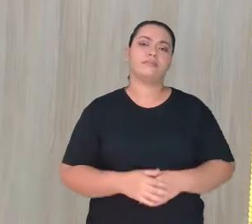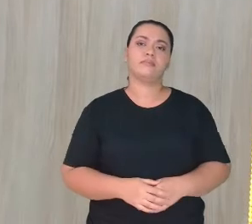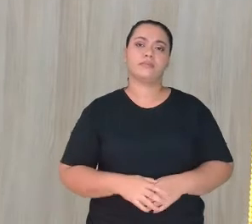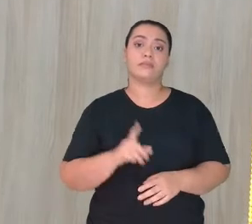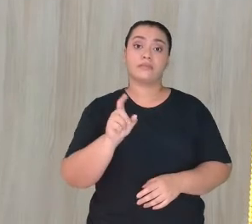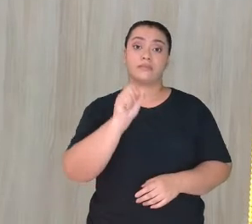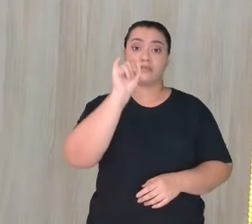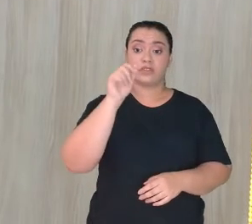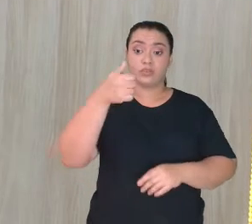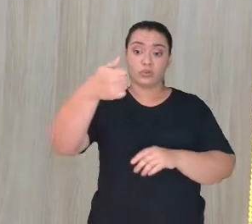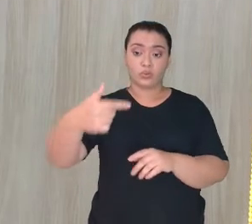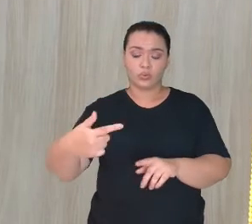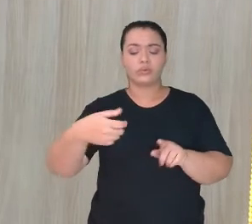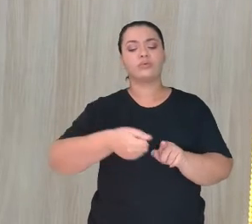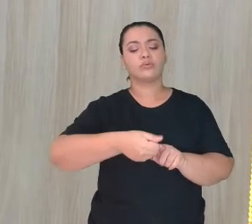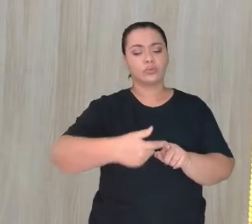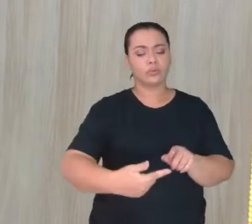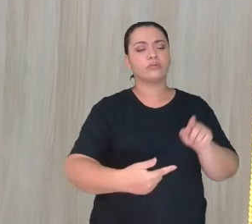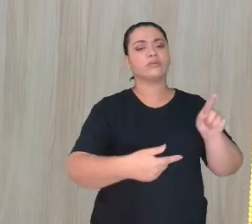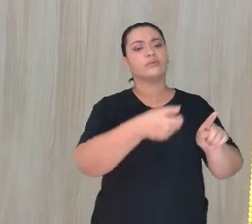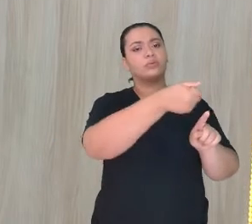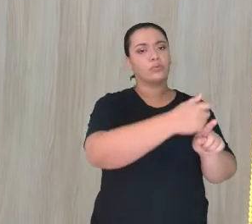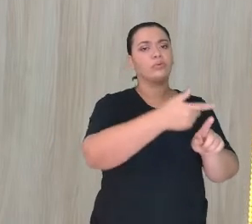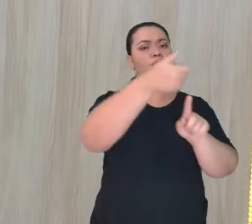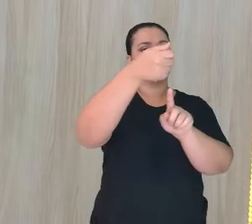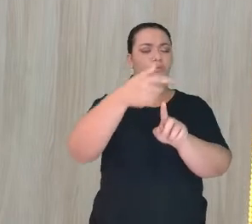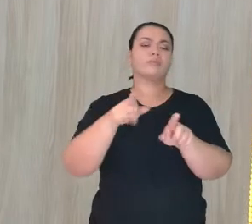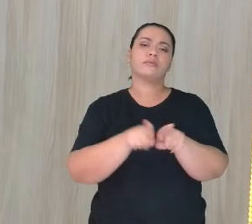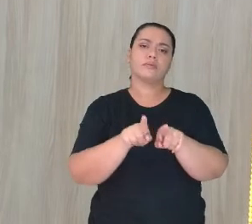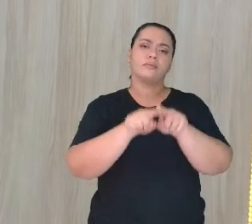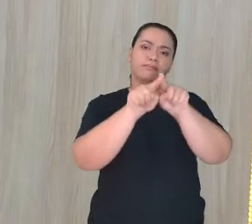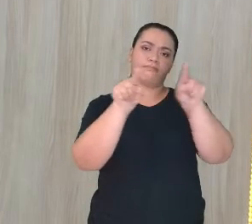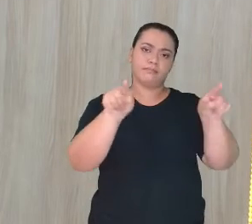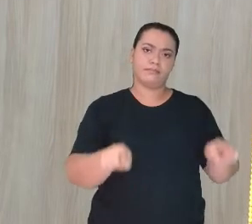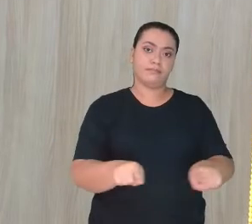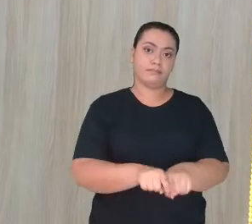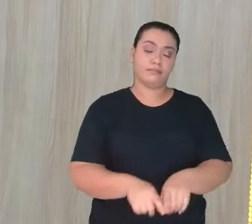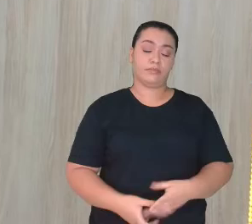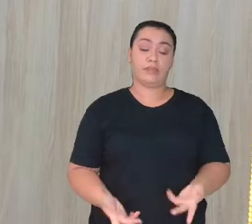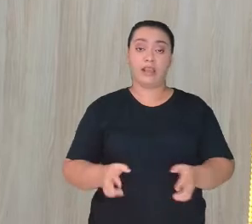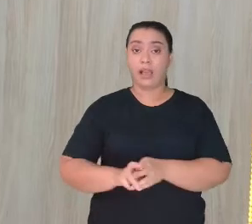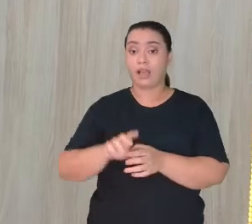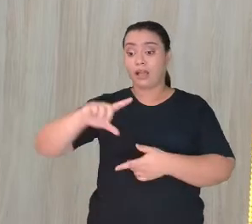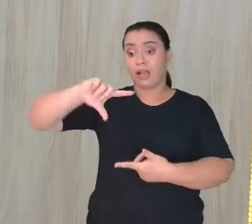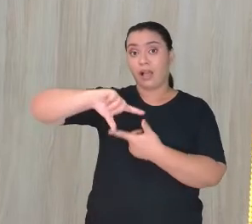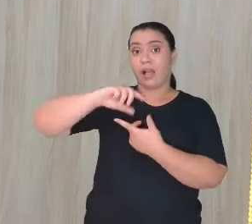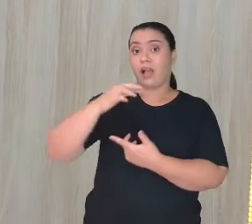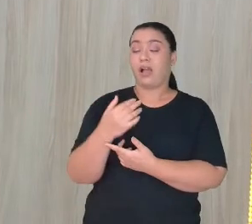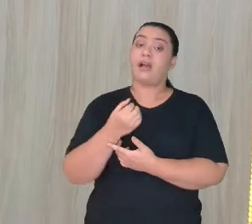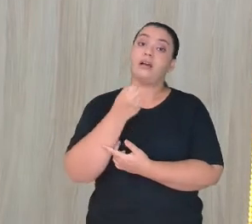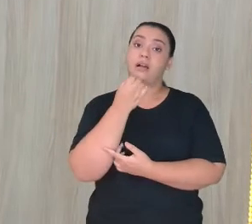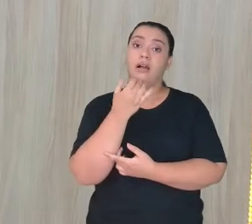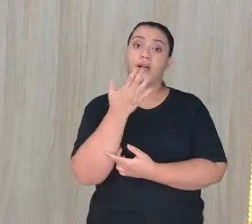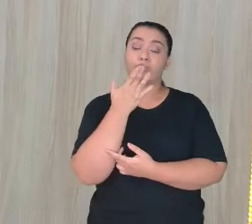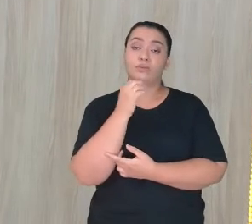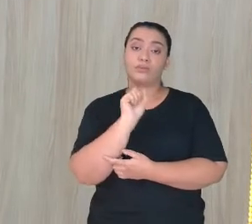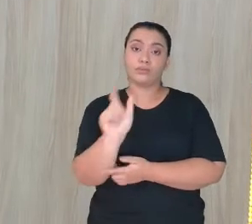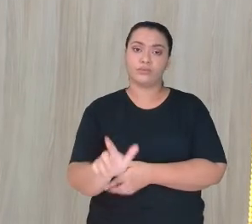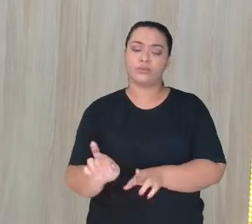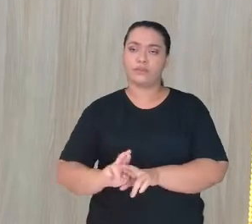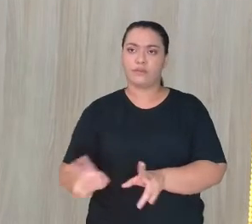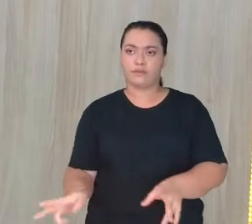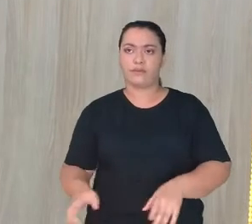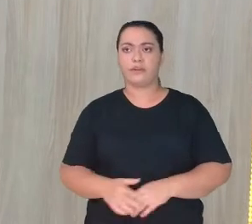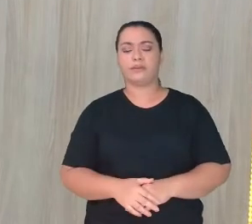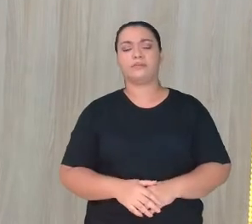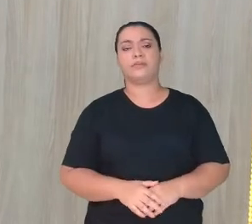aqui é 12, aqui é 12, então 12 com 12 aqui, e aqui é 5, aqui é 12, tá vendo? E aqui vai ter o 8 aí